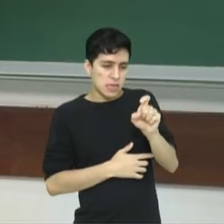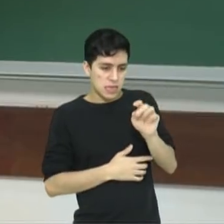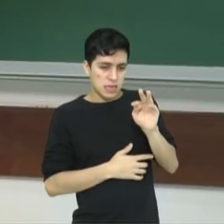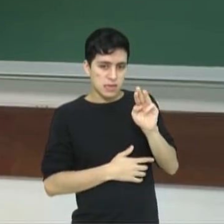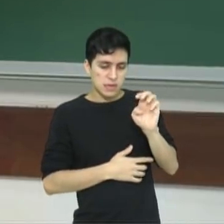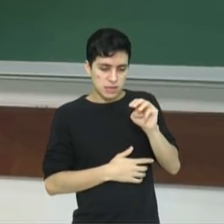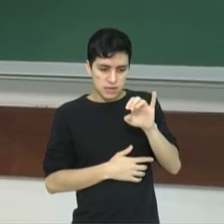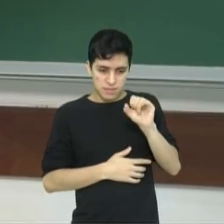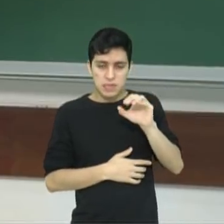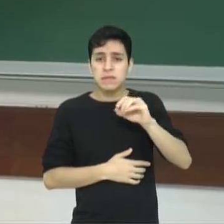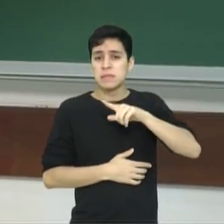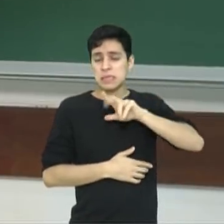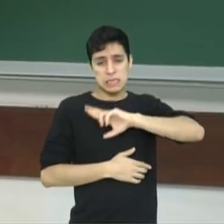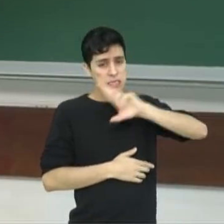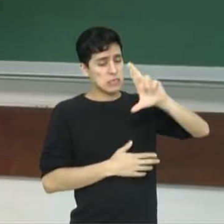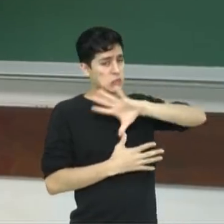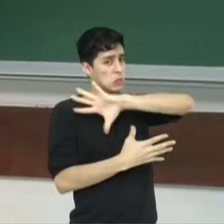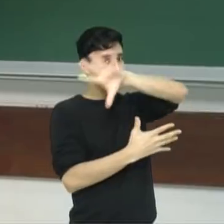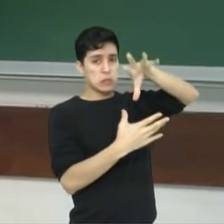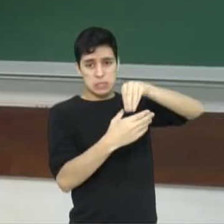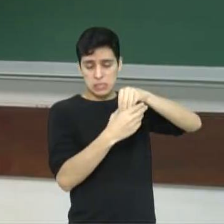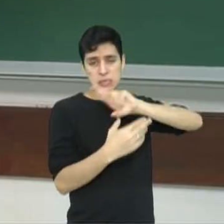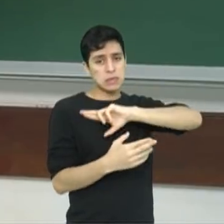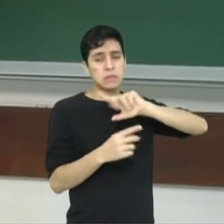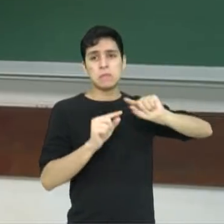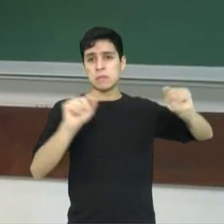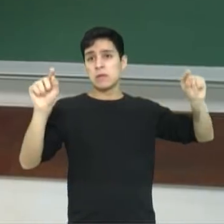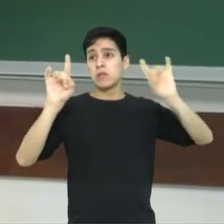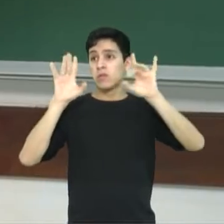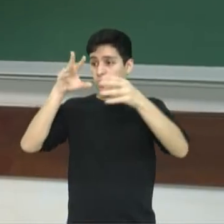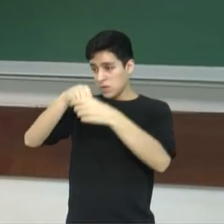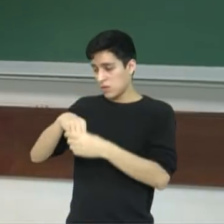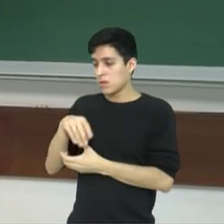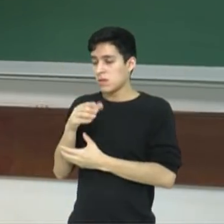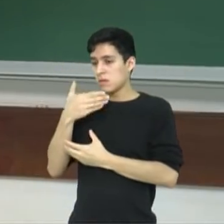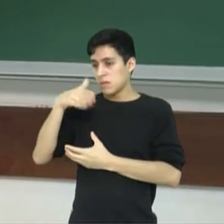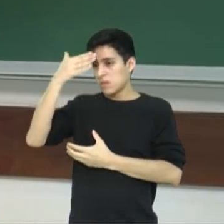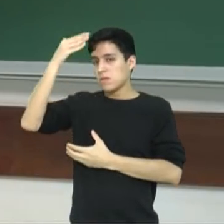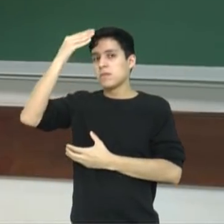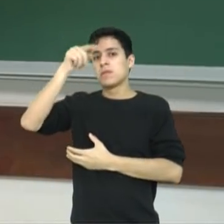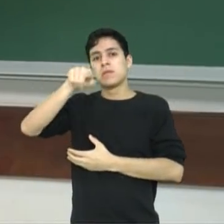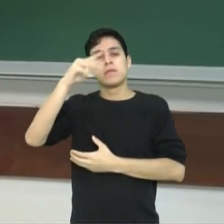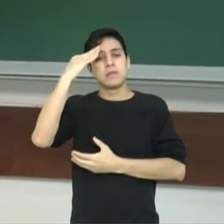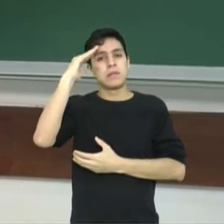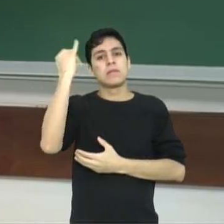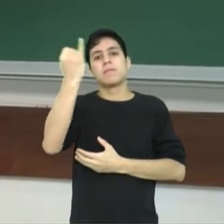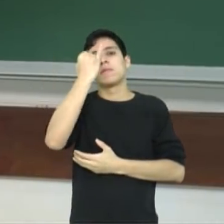legal ir lá no museu. Um pouquinho de fé não faz mal a ninguém, né? Até a próxima. Fechou. Valeu!